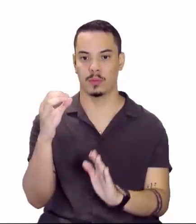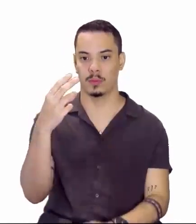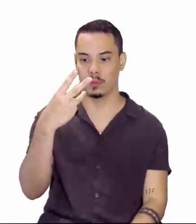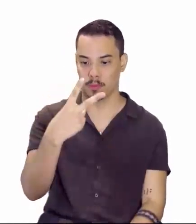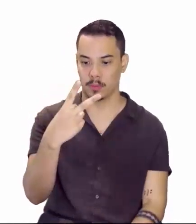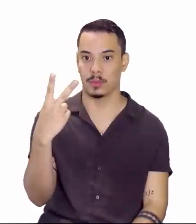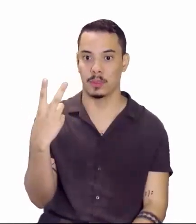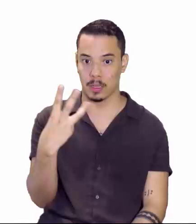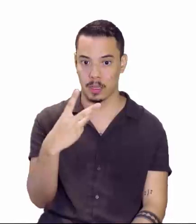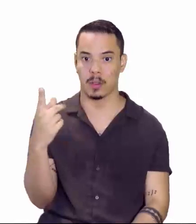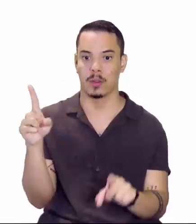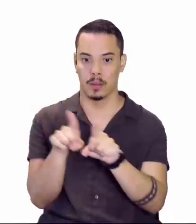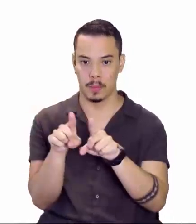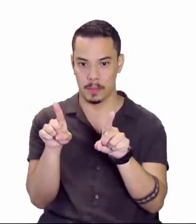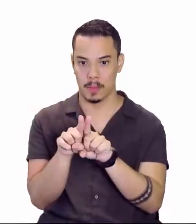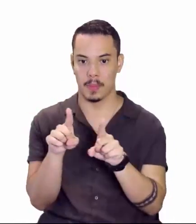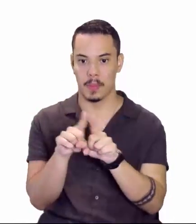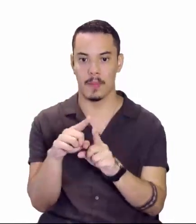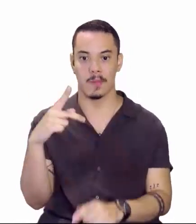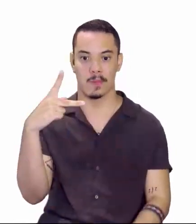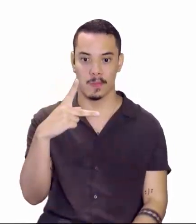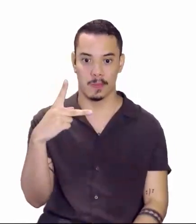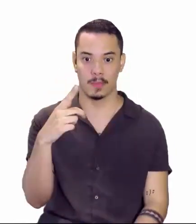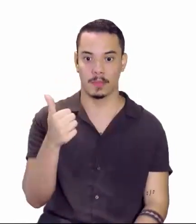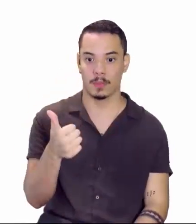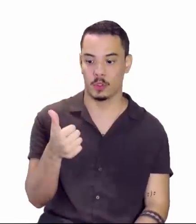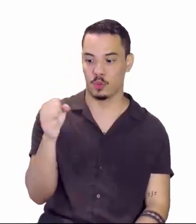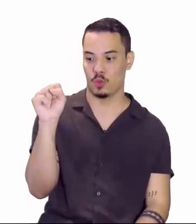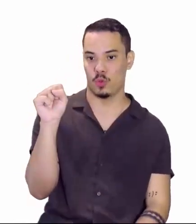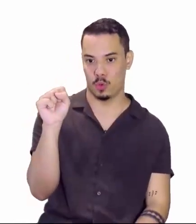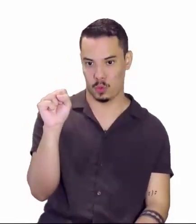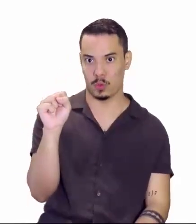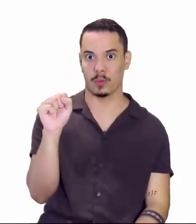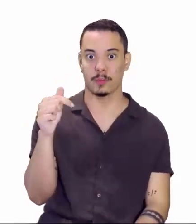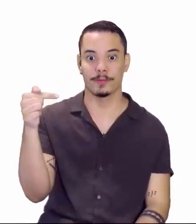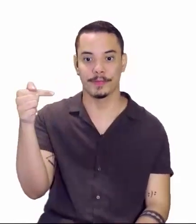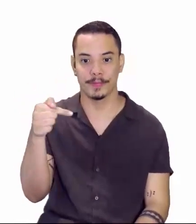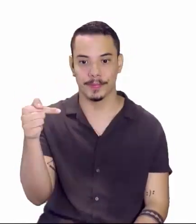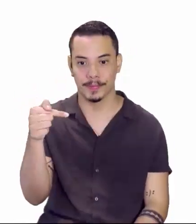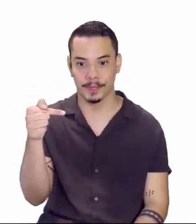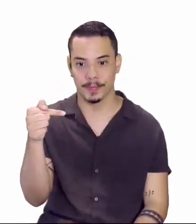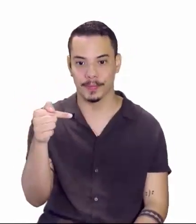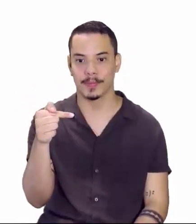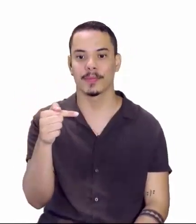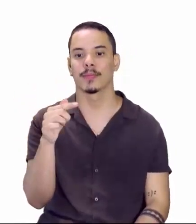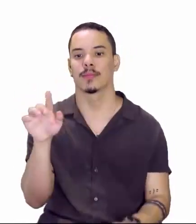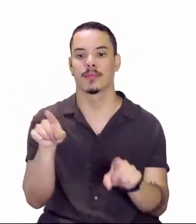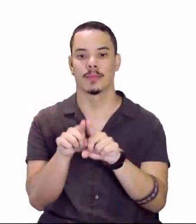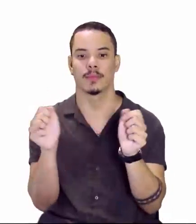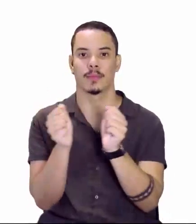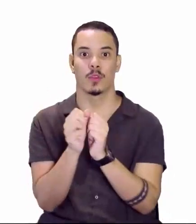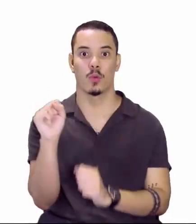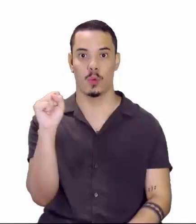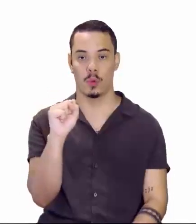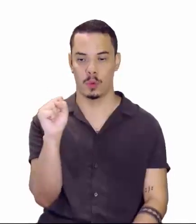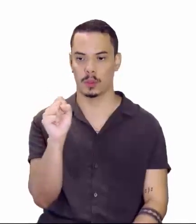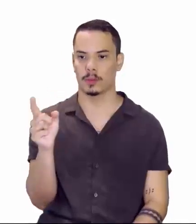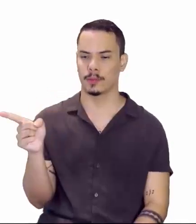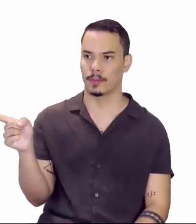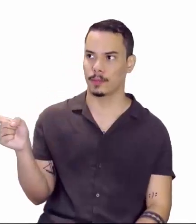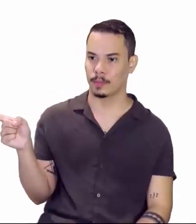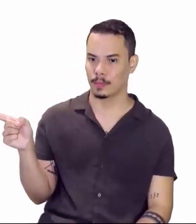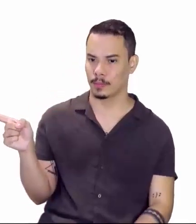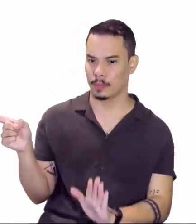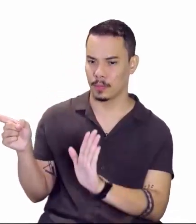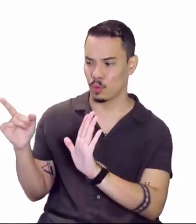5 com 32 elétrons e P nível 6 com 18 elétrons, Q nível 7 com 8 elétrons. Isso aqui